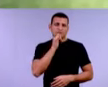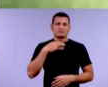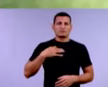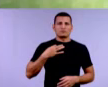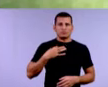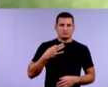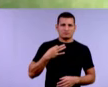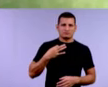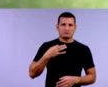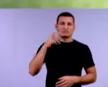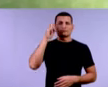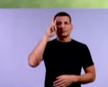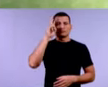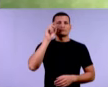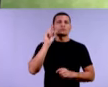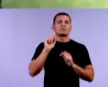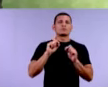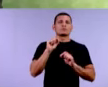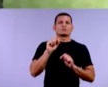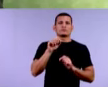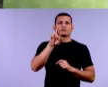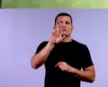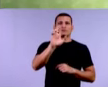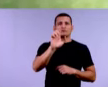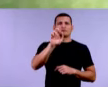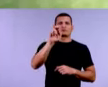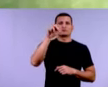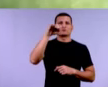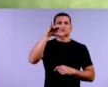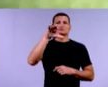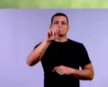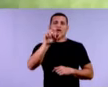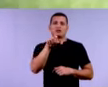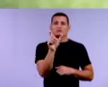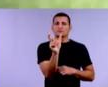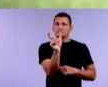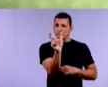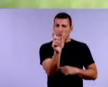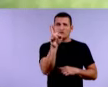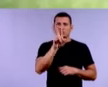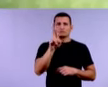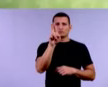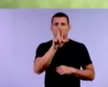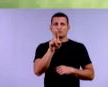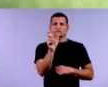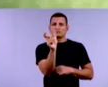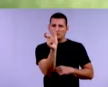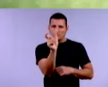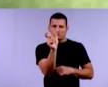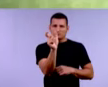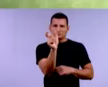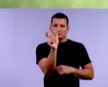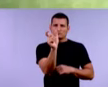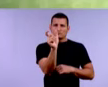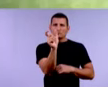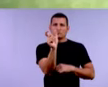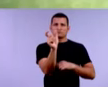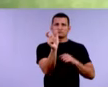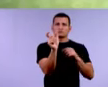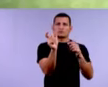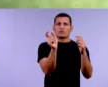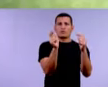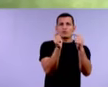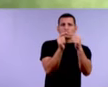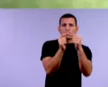a regência a gente lembra assim, que são termos que nós vamos usar para ligar ligar o sentido da oração do